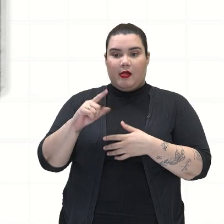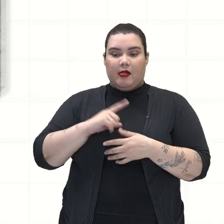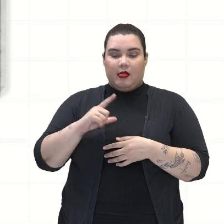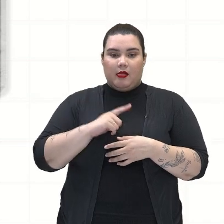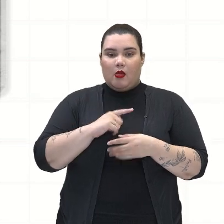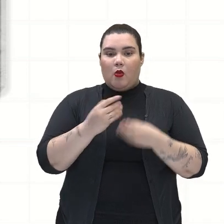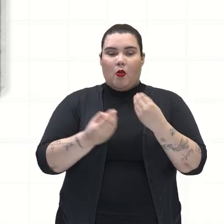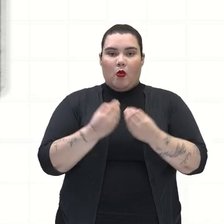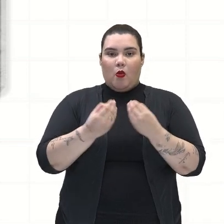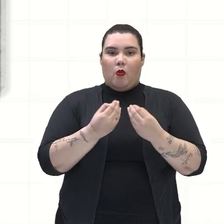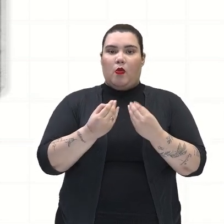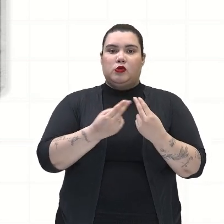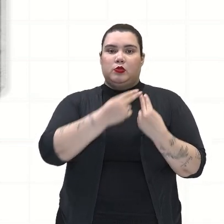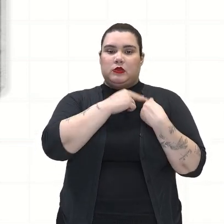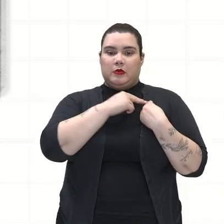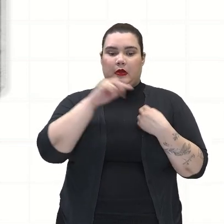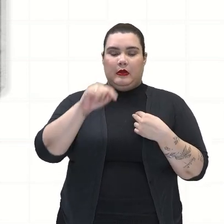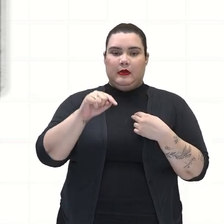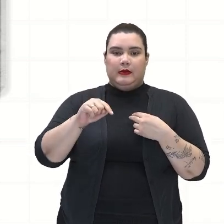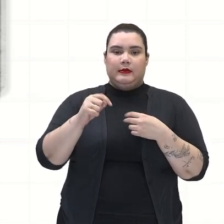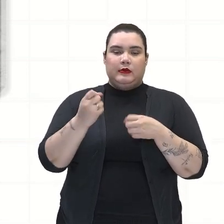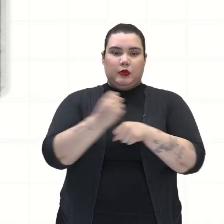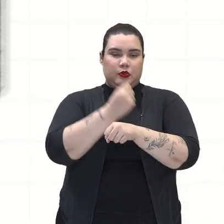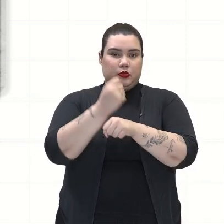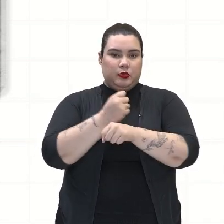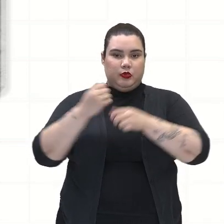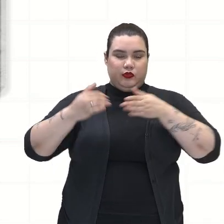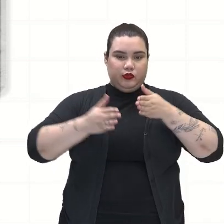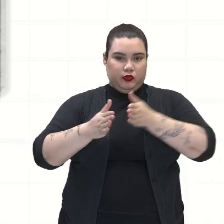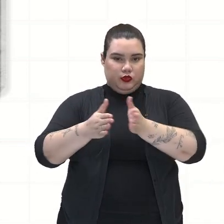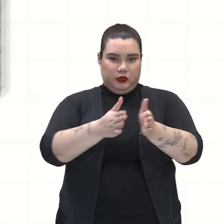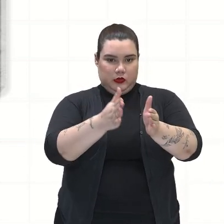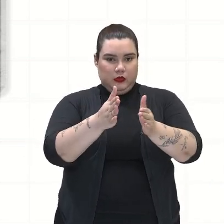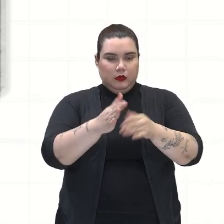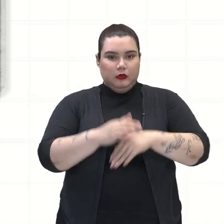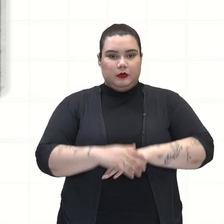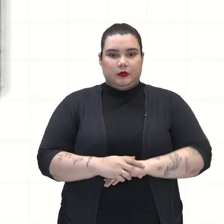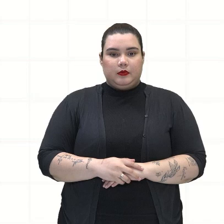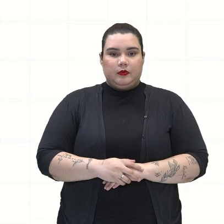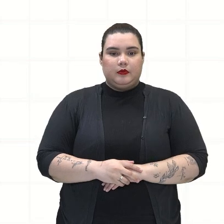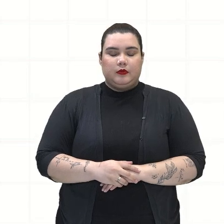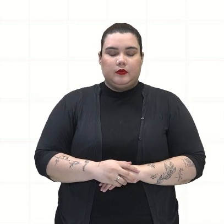construção do Canal do Panamá. Vamos ao texto.